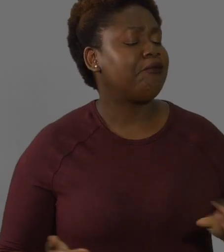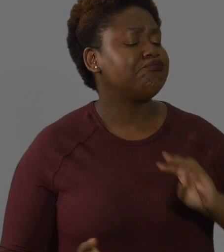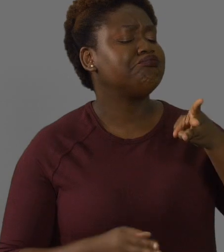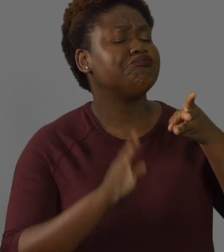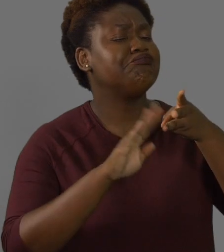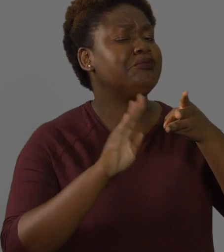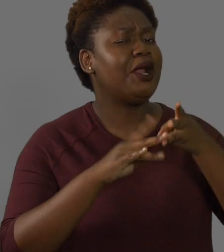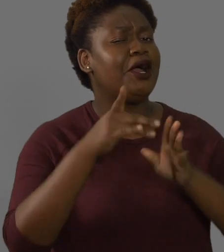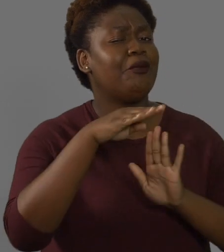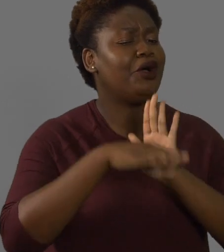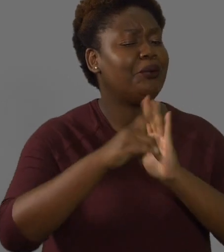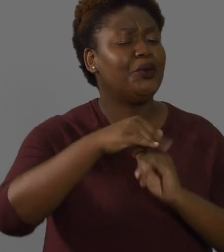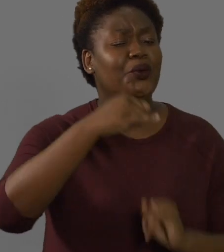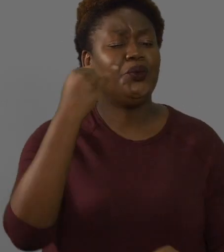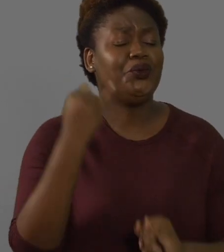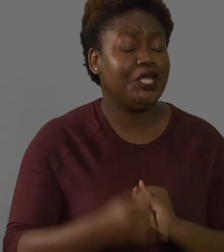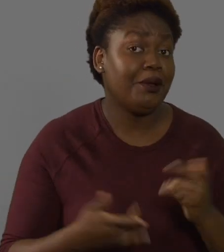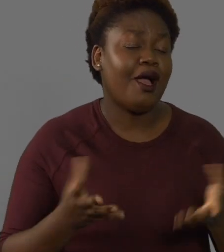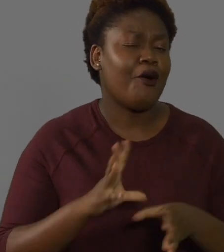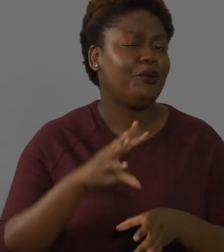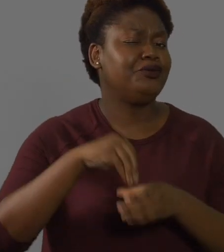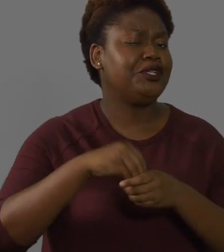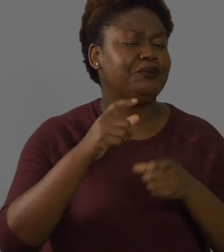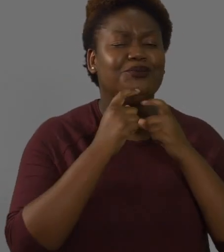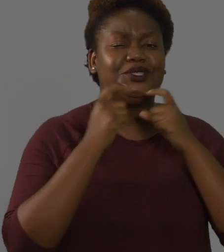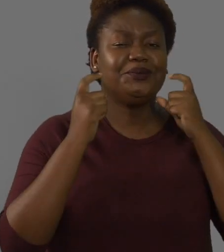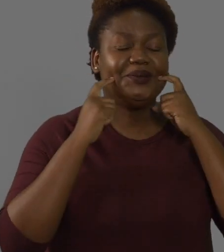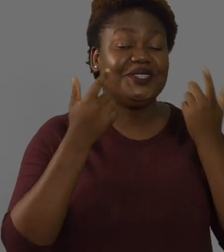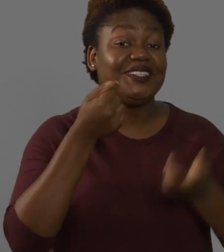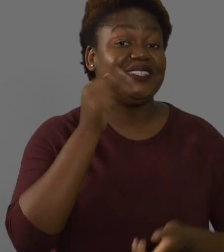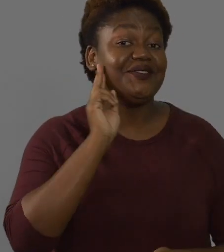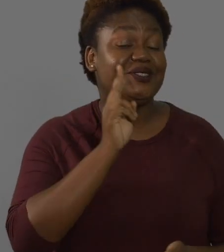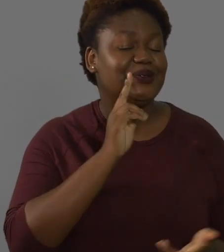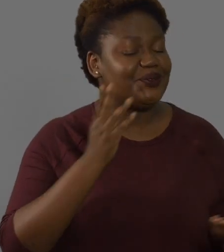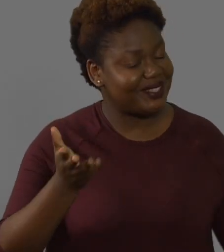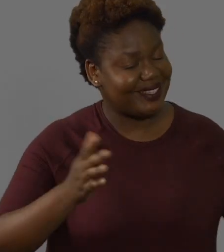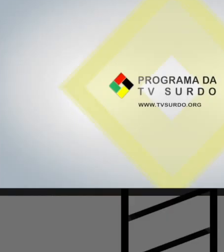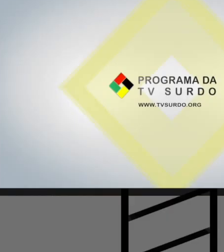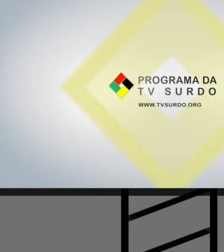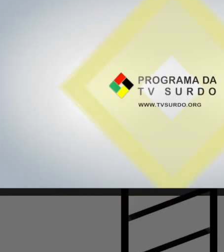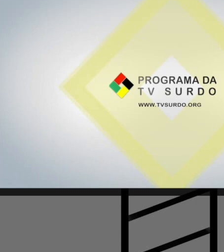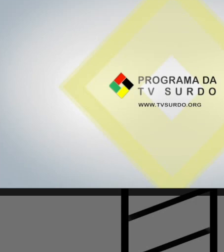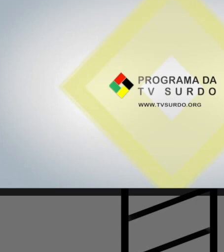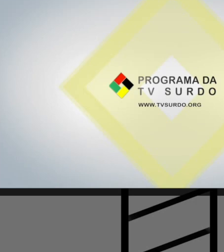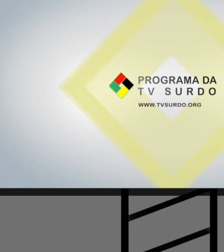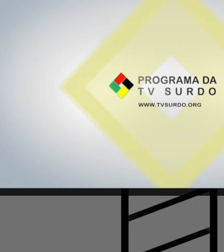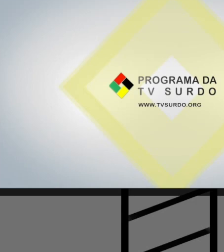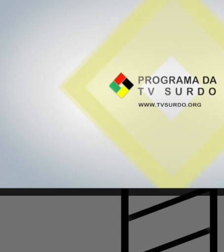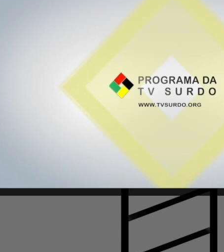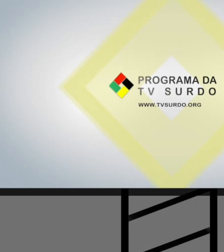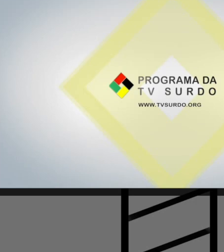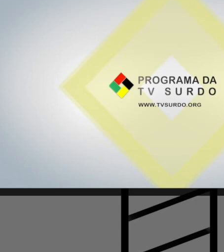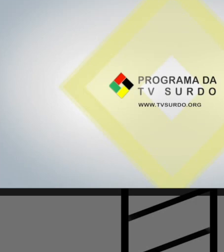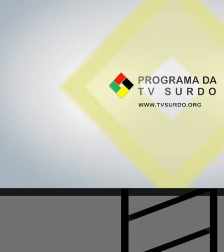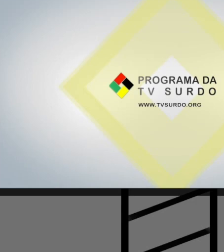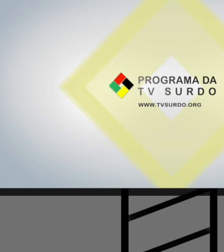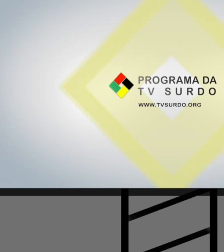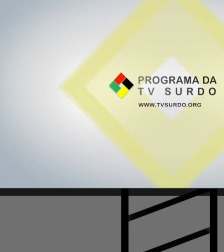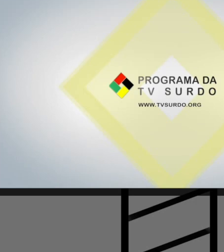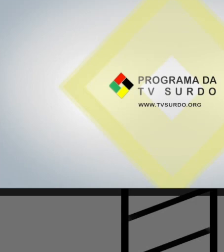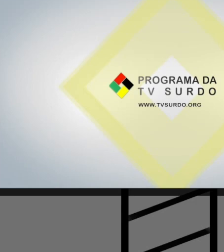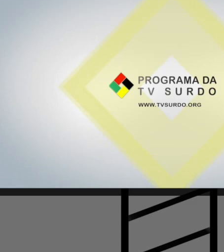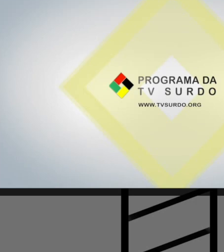Estamos na terceira e última parte do programa mais inclusivo do país. No bloco anterior, reportamos as